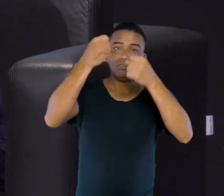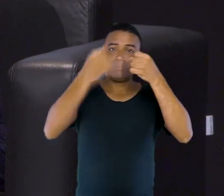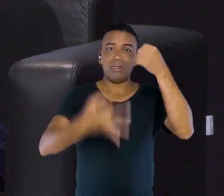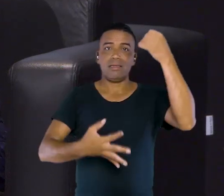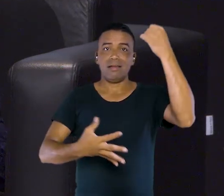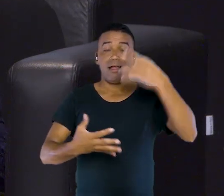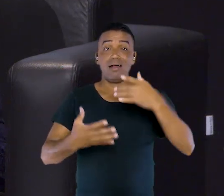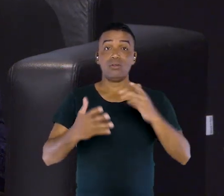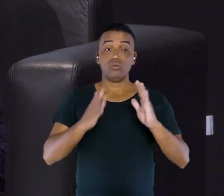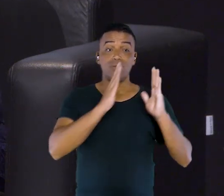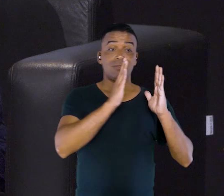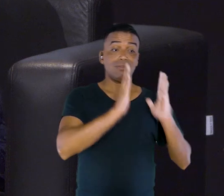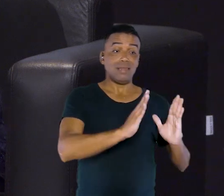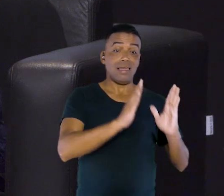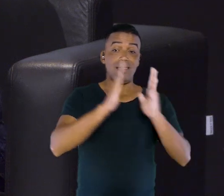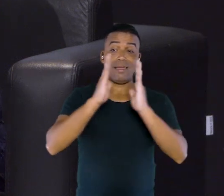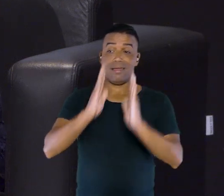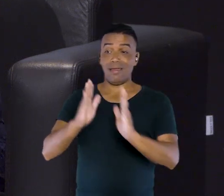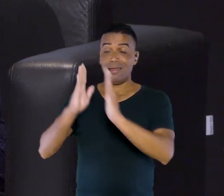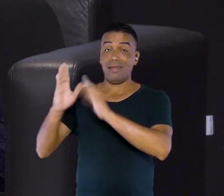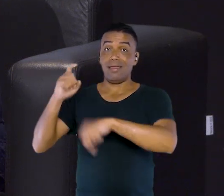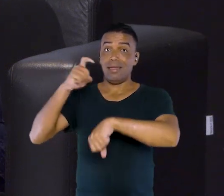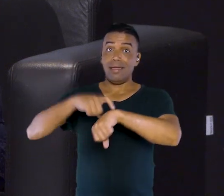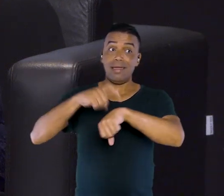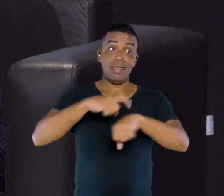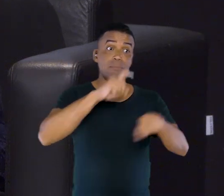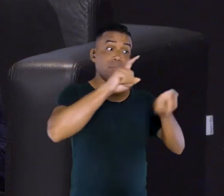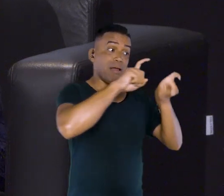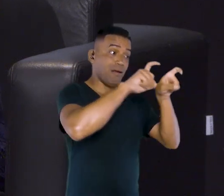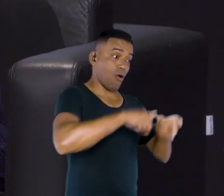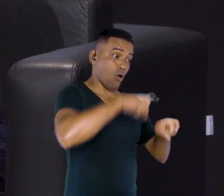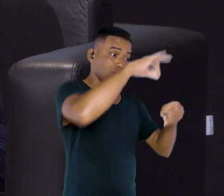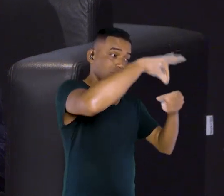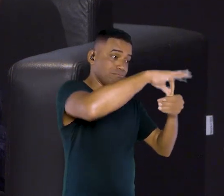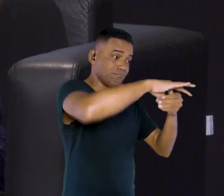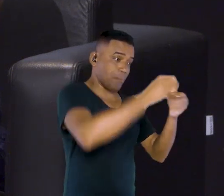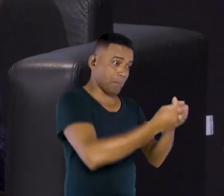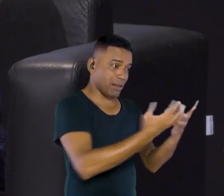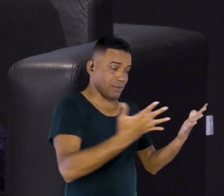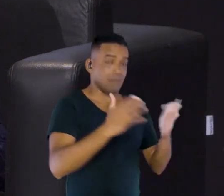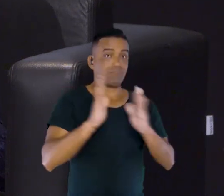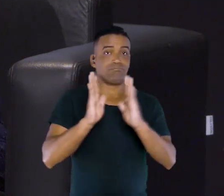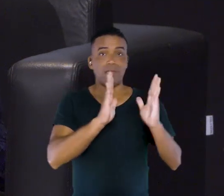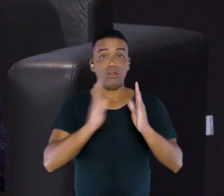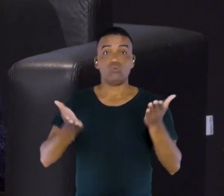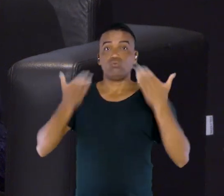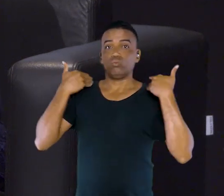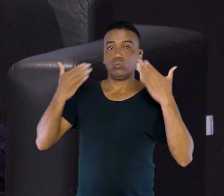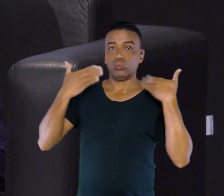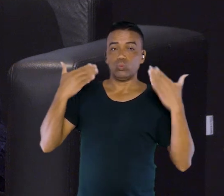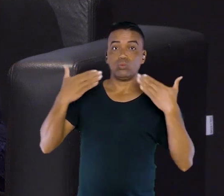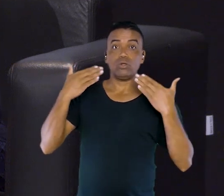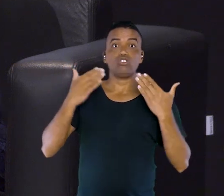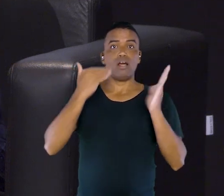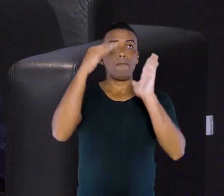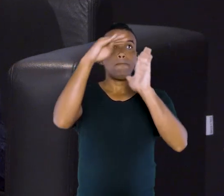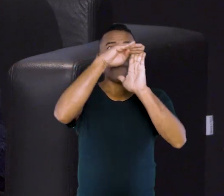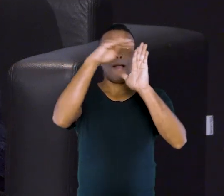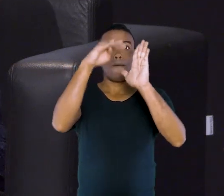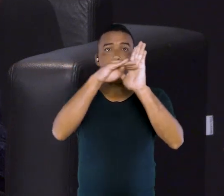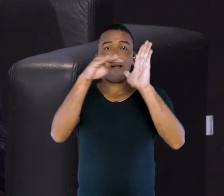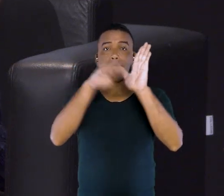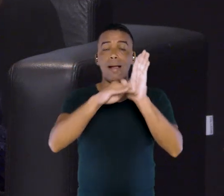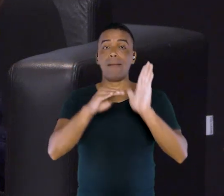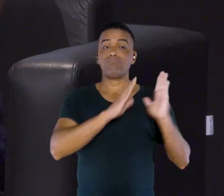antigamente o tempo era muito certo, né? Época para fazer roça, época de verão. Então, eles já se programavam